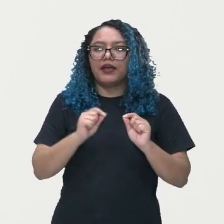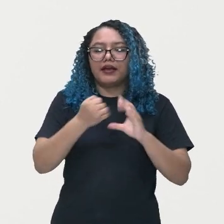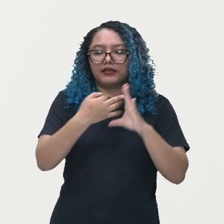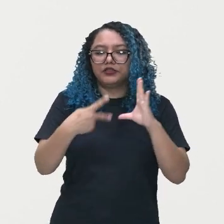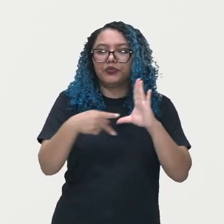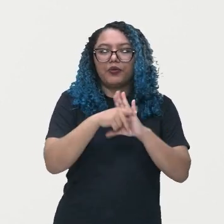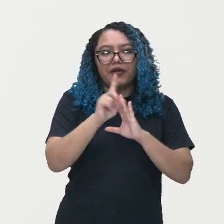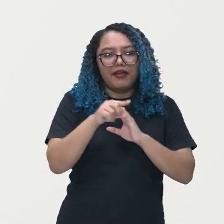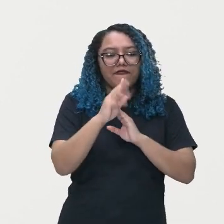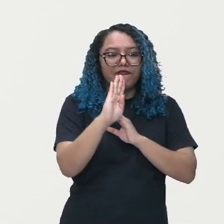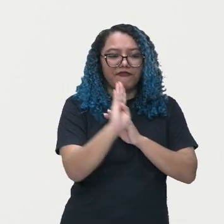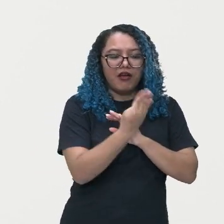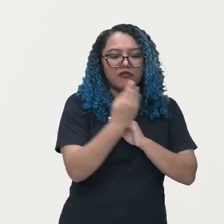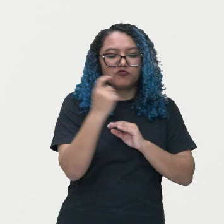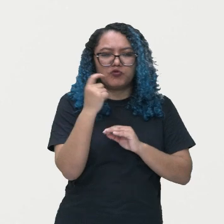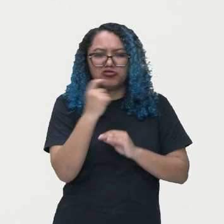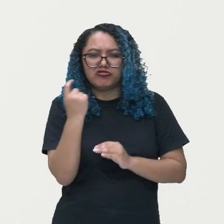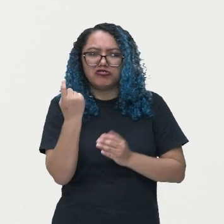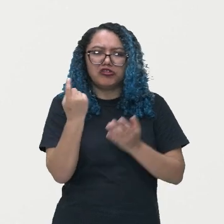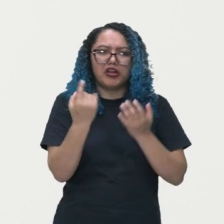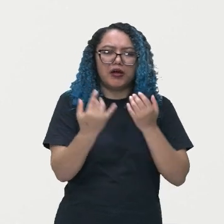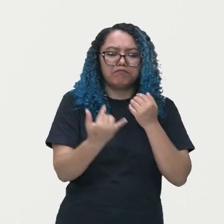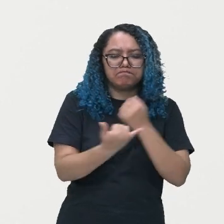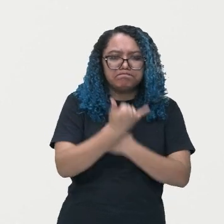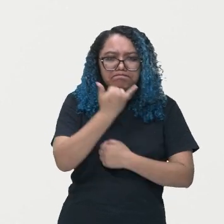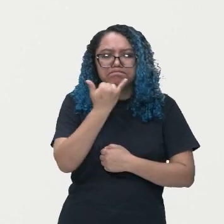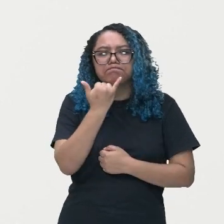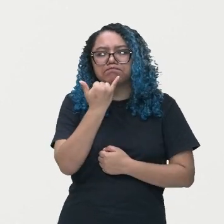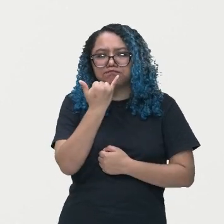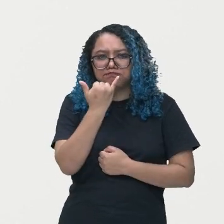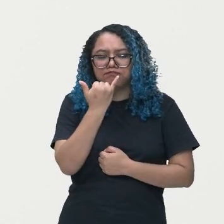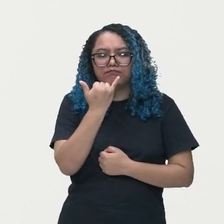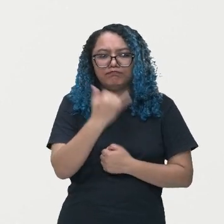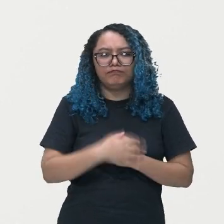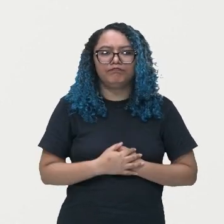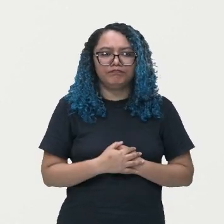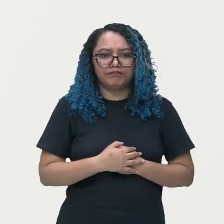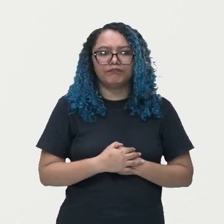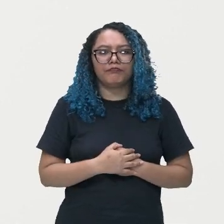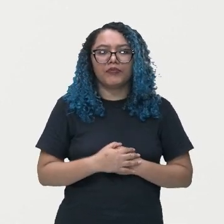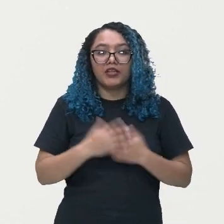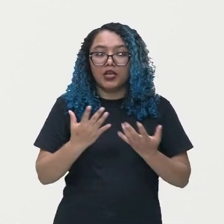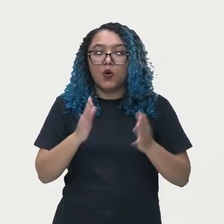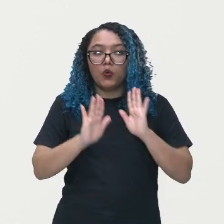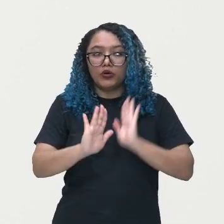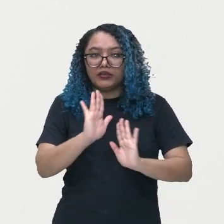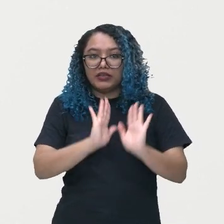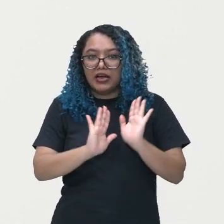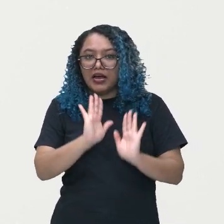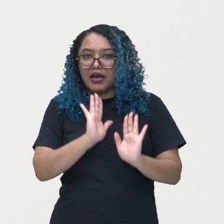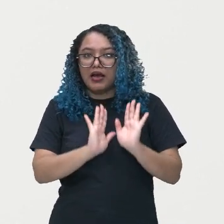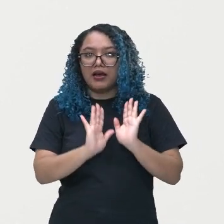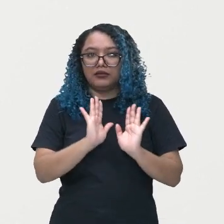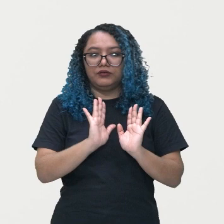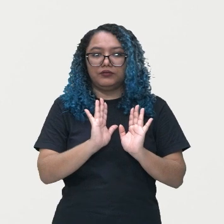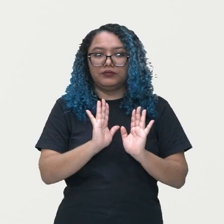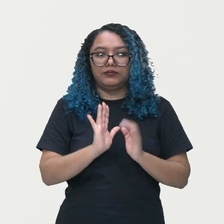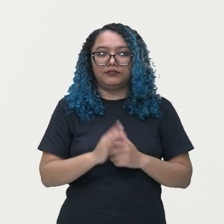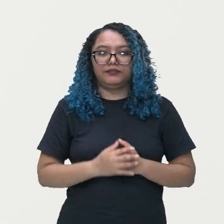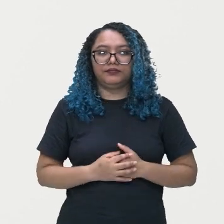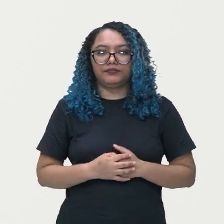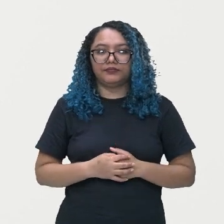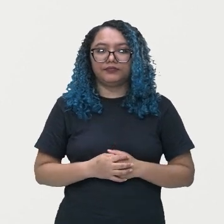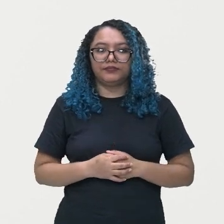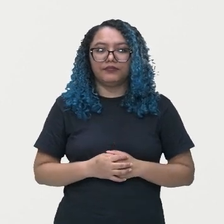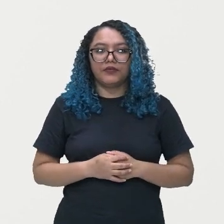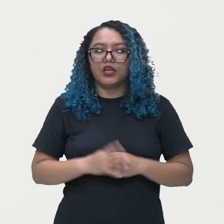Então fiquem atentos aqui às afirmações, porque tem pegadinha, tá bom? Então, quando se refere a fake news, tudo